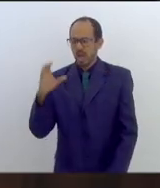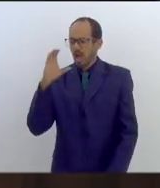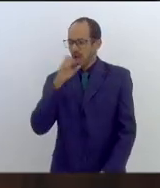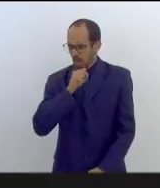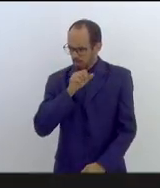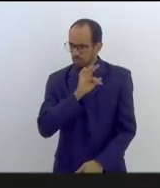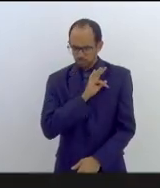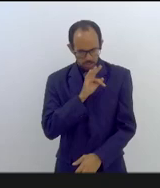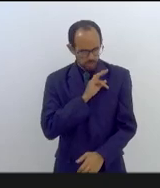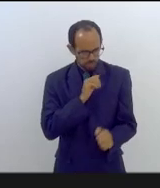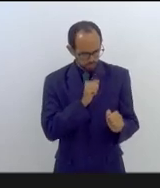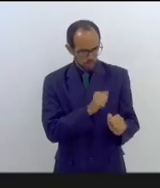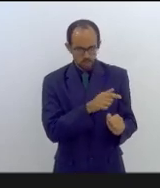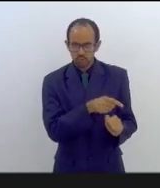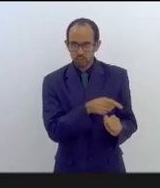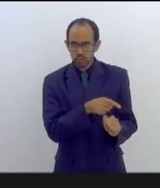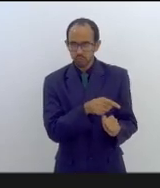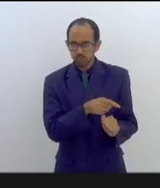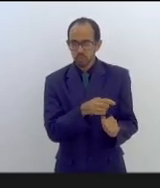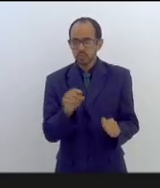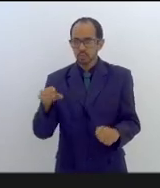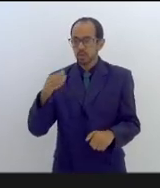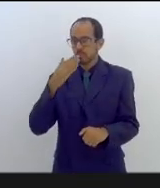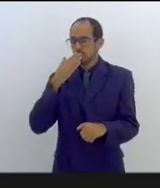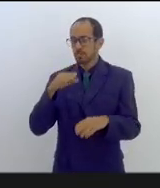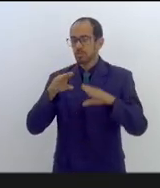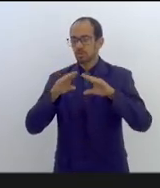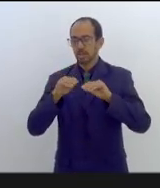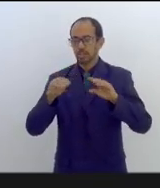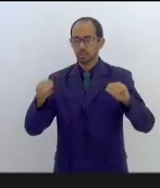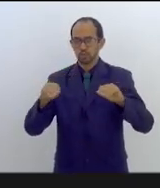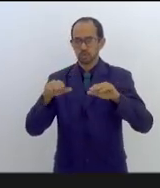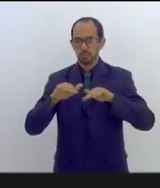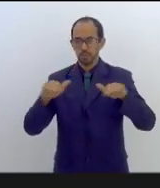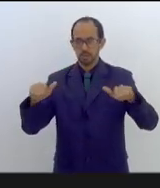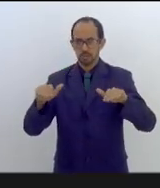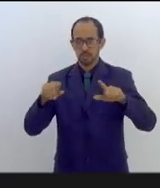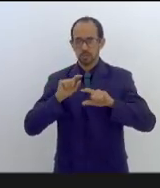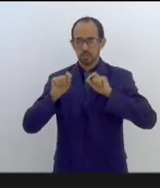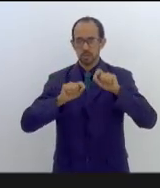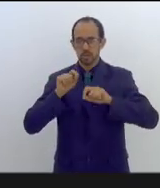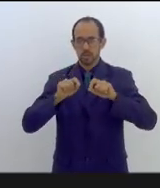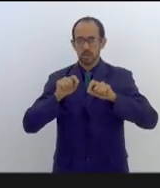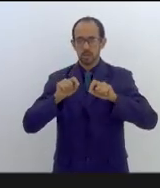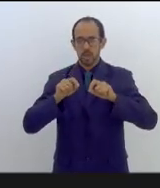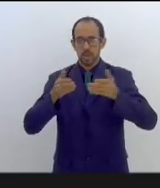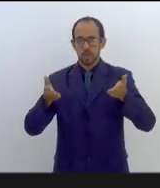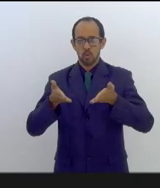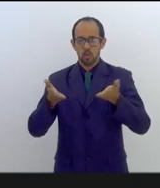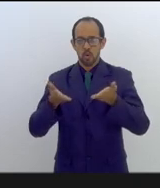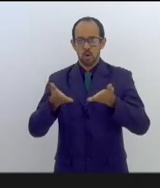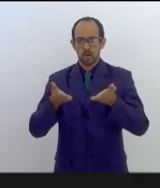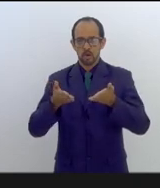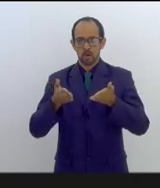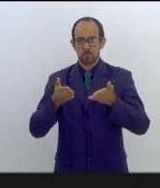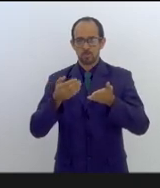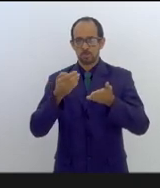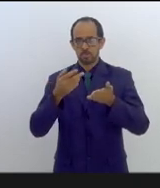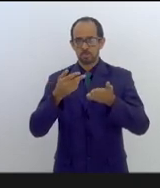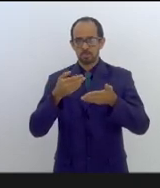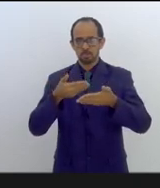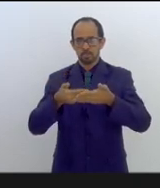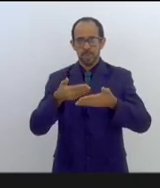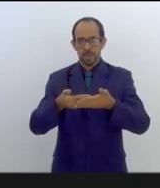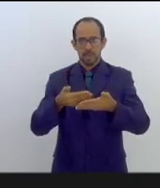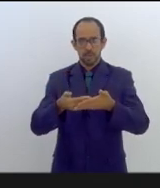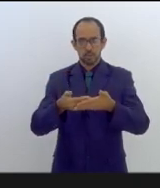mais para pedir registro na mesa, né, que essa reta final de ano todos os mandatos vêm produzindo